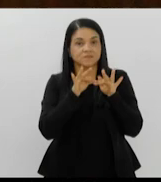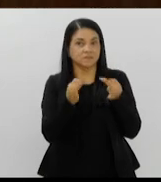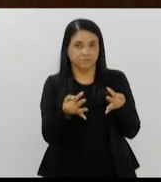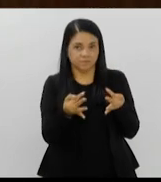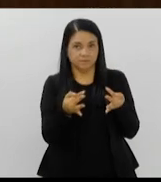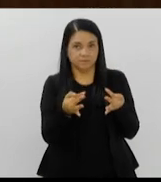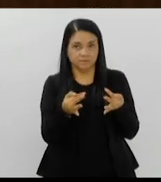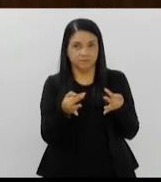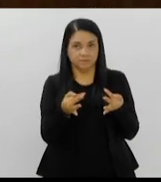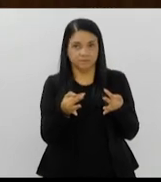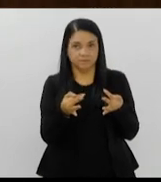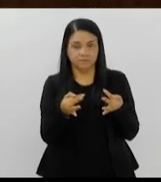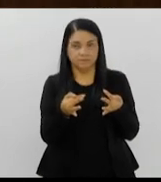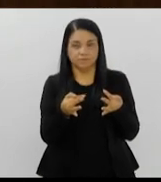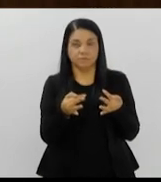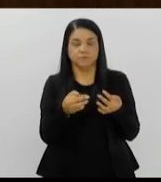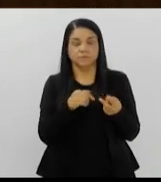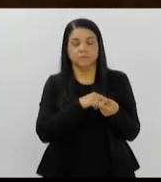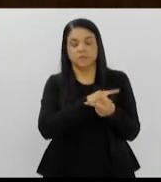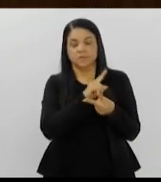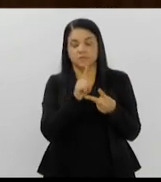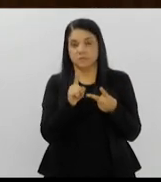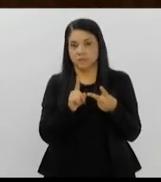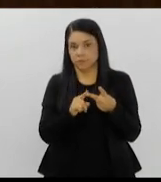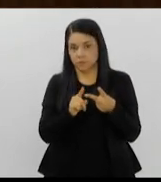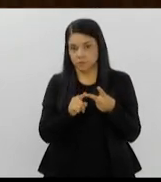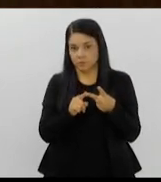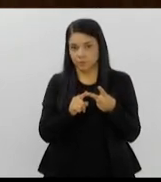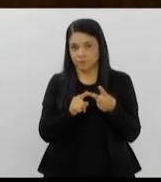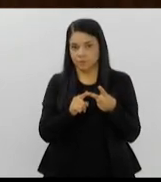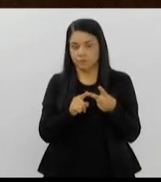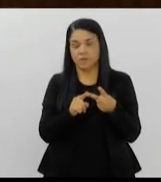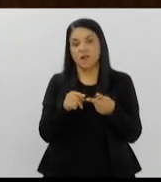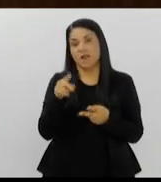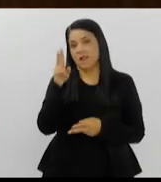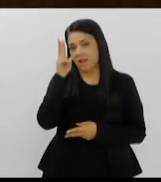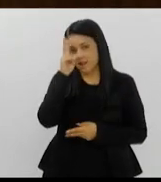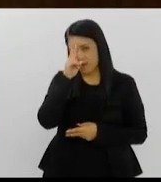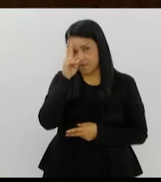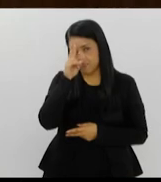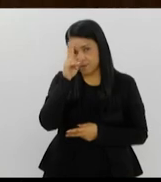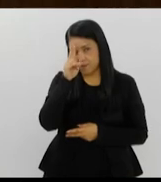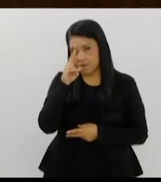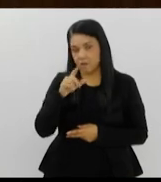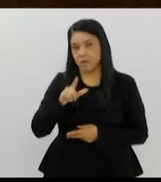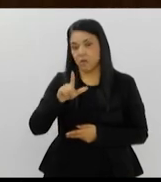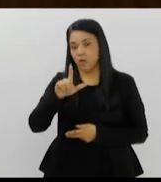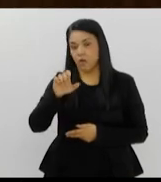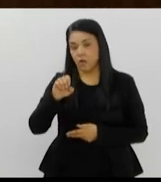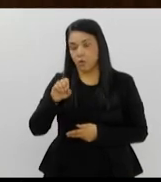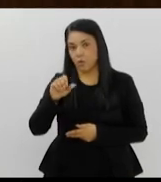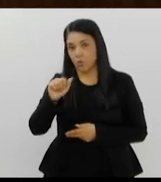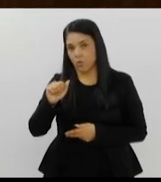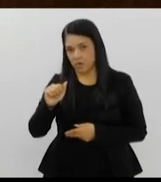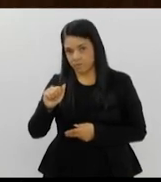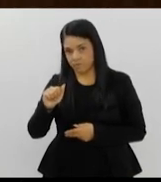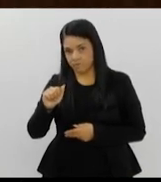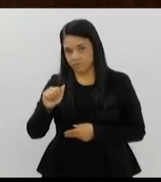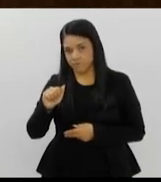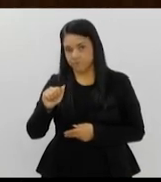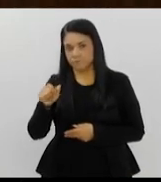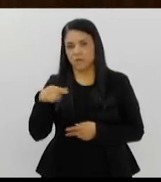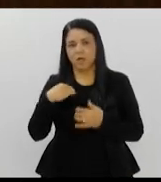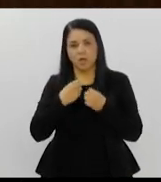simples. E segundo, senhora presidente, queria lembrar que a LOA de 2025, que teve